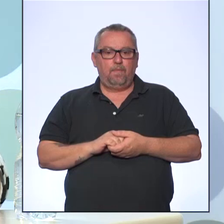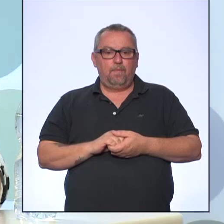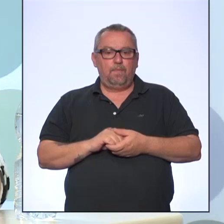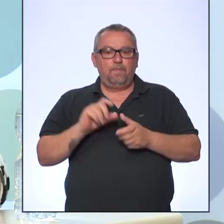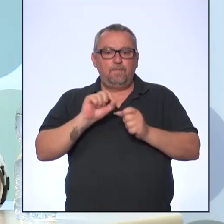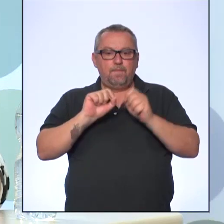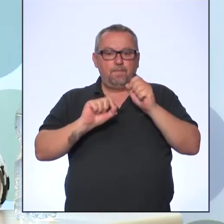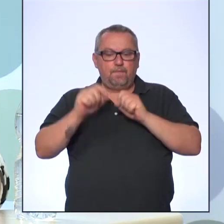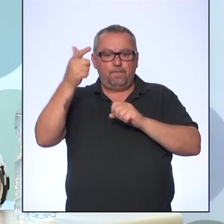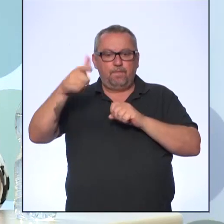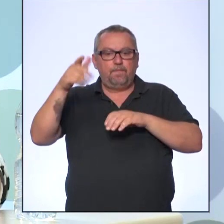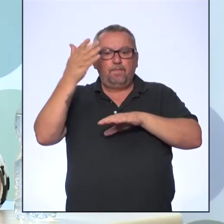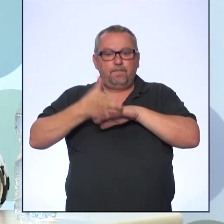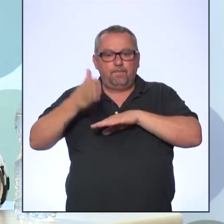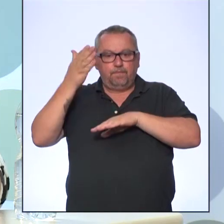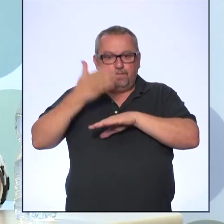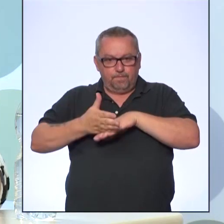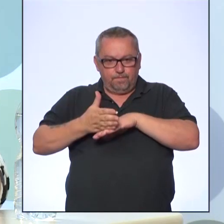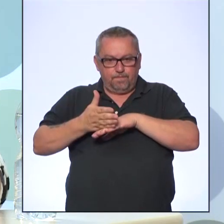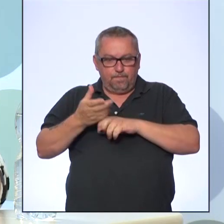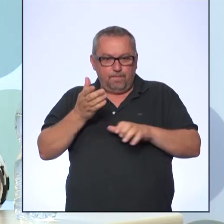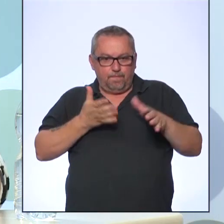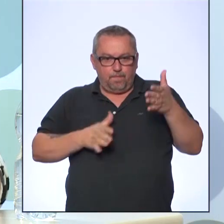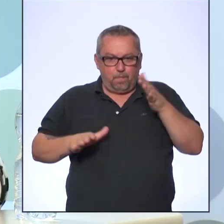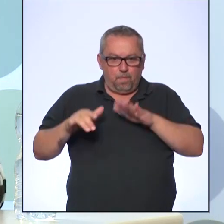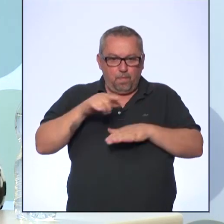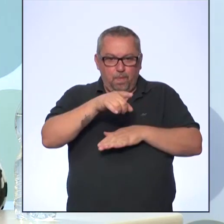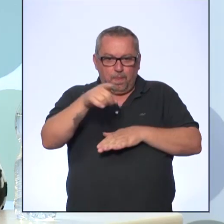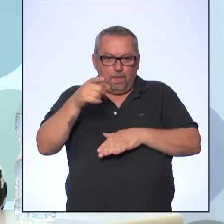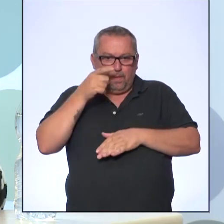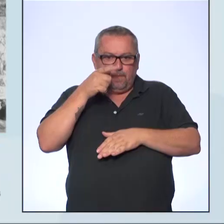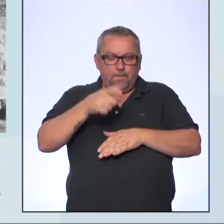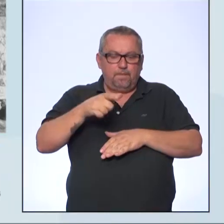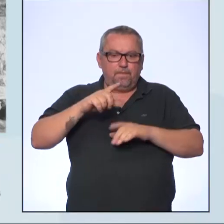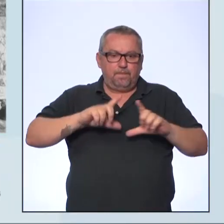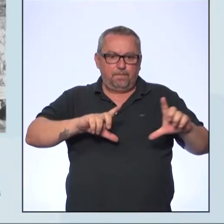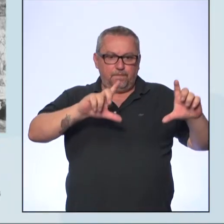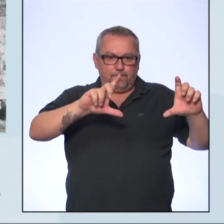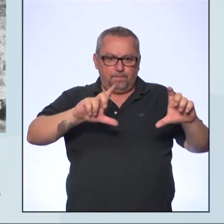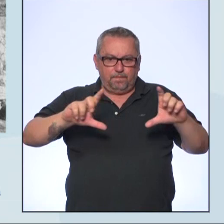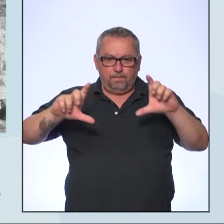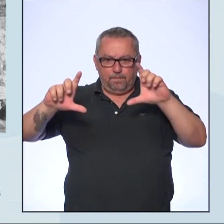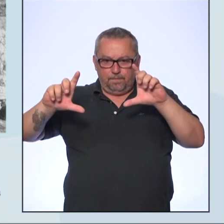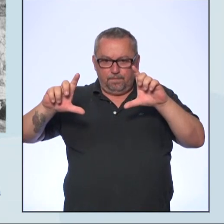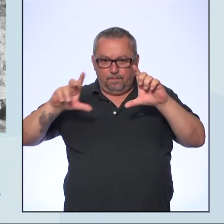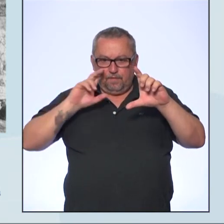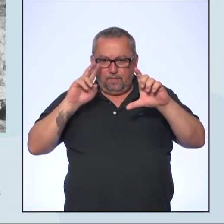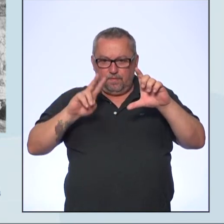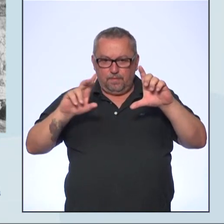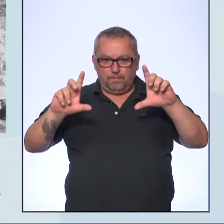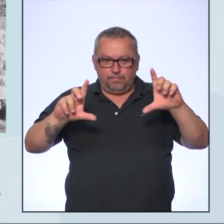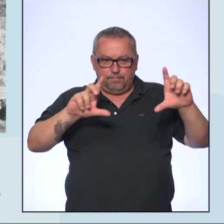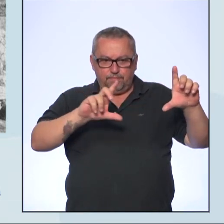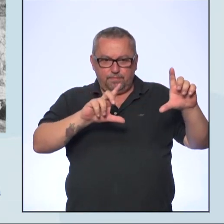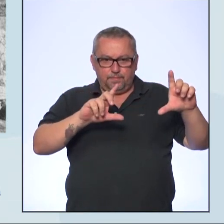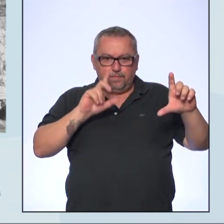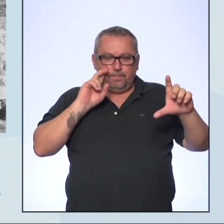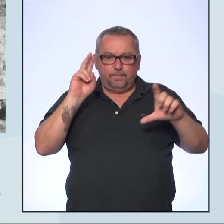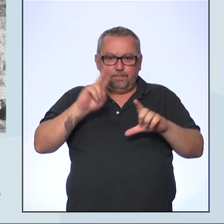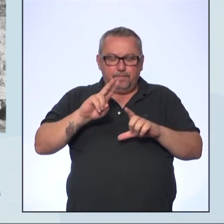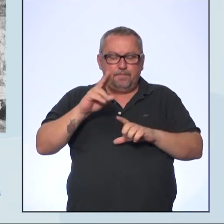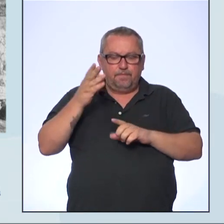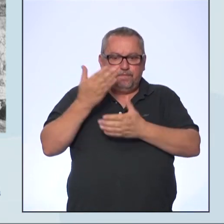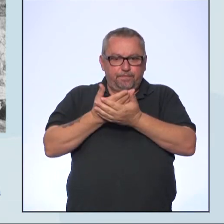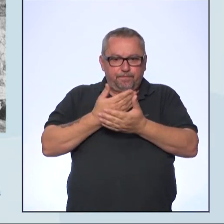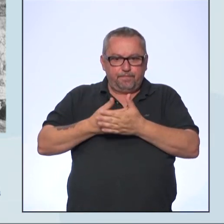Vamos fazer uma outra atividade, pessoal. Provavelmente vocês já viram essas imagens que vão colocar na tela agora. A gente falou sobre elas